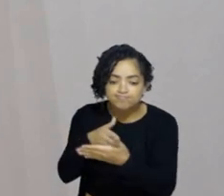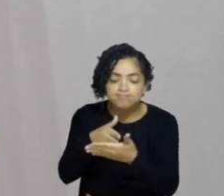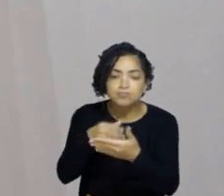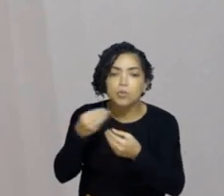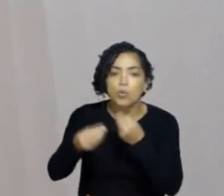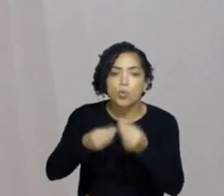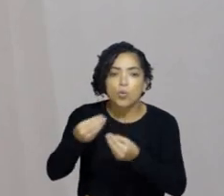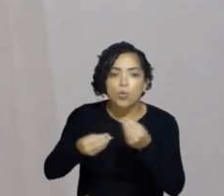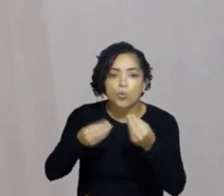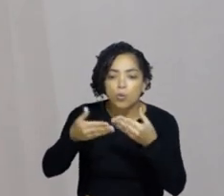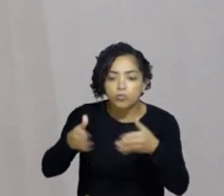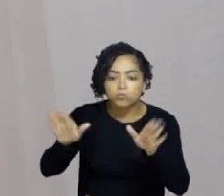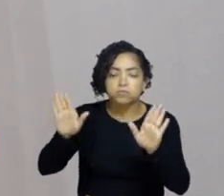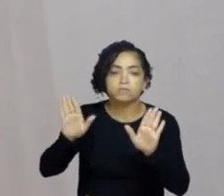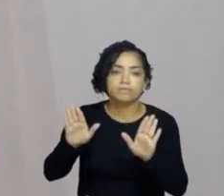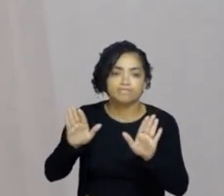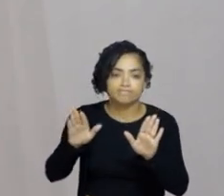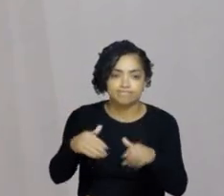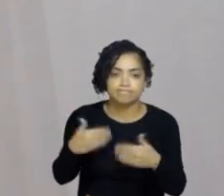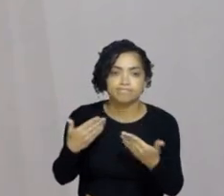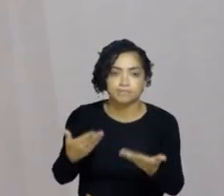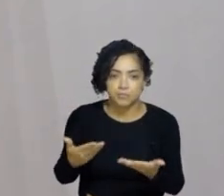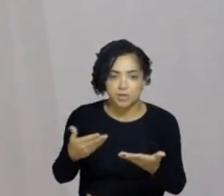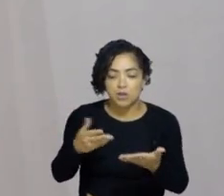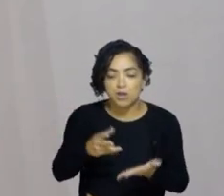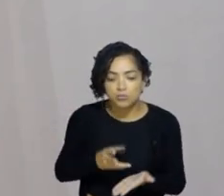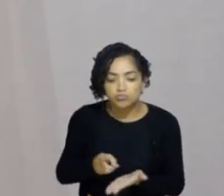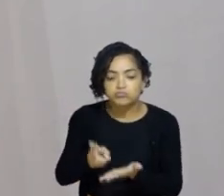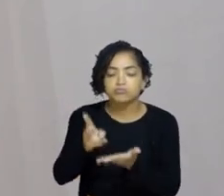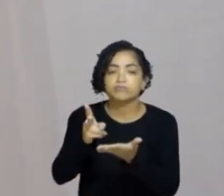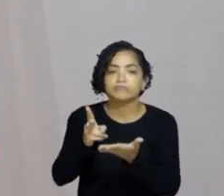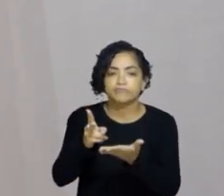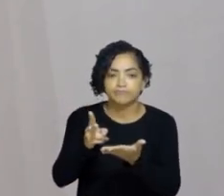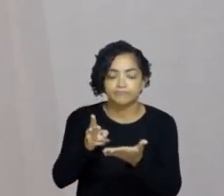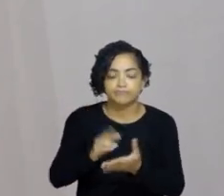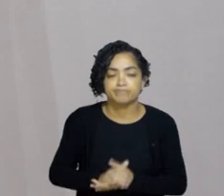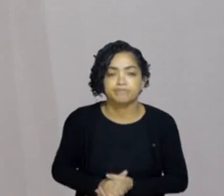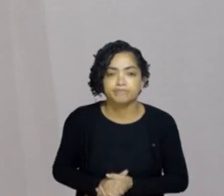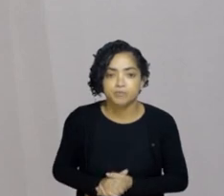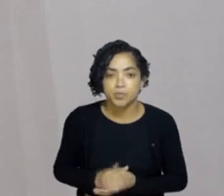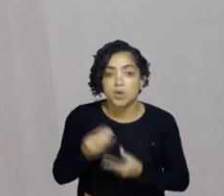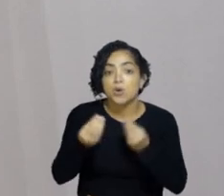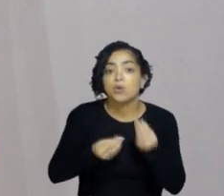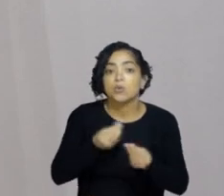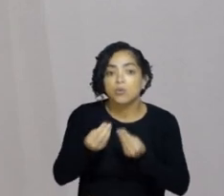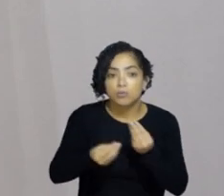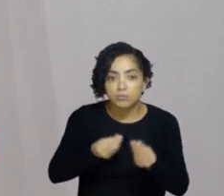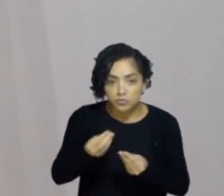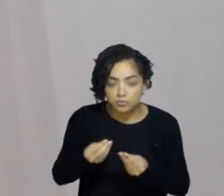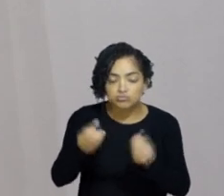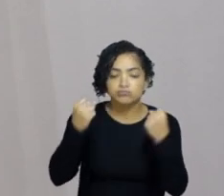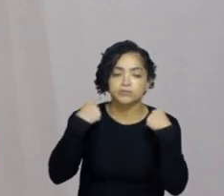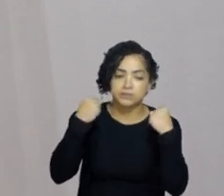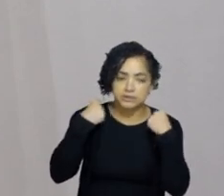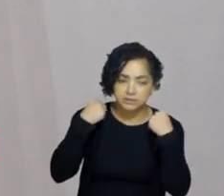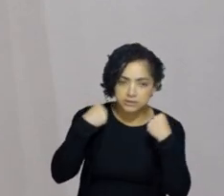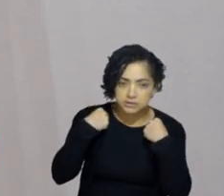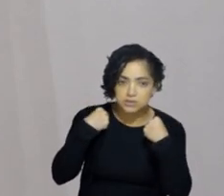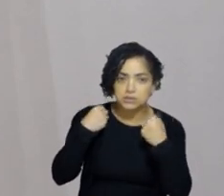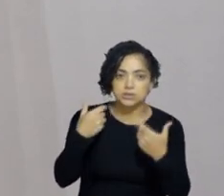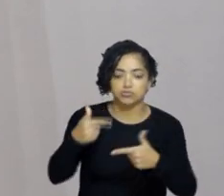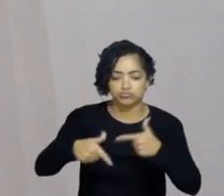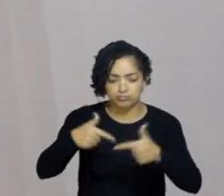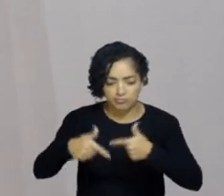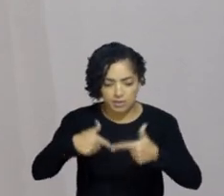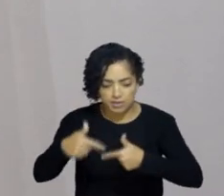destravo isso? Rompendo isso, para que possa fluir de uma forma mais clara. E como é que flui? Fazendo exercício,